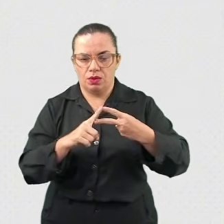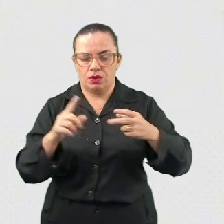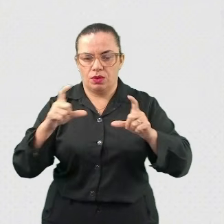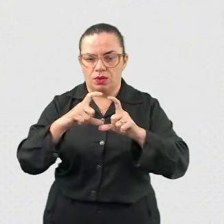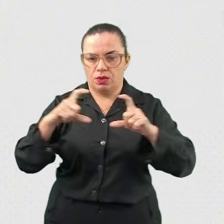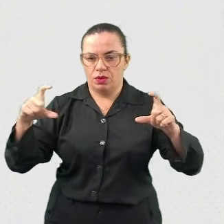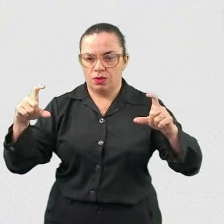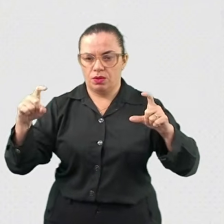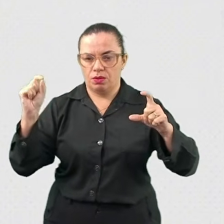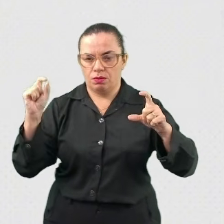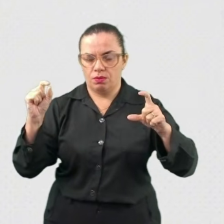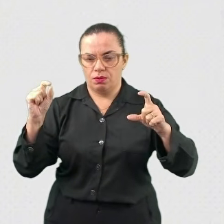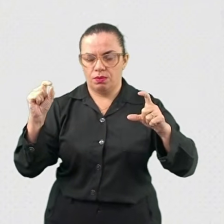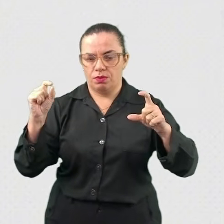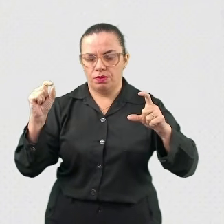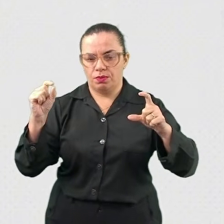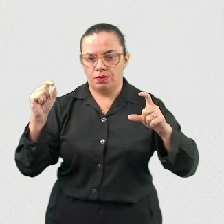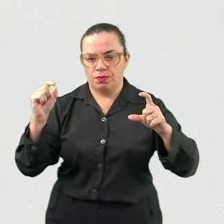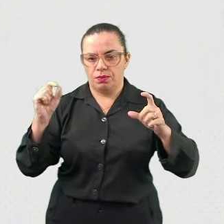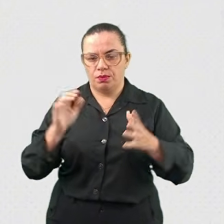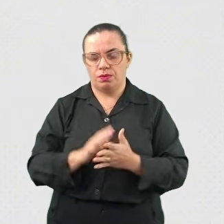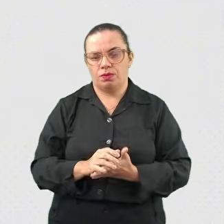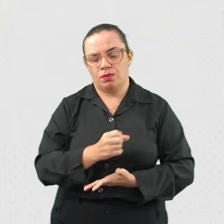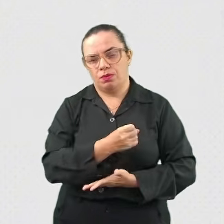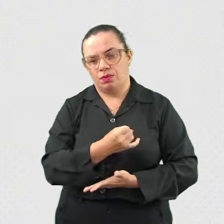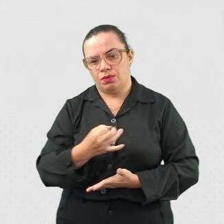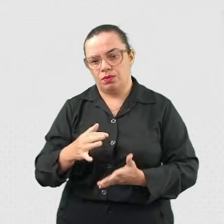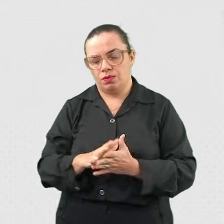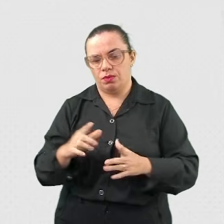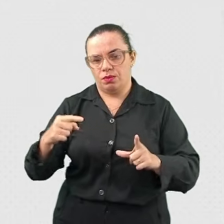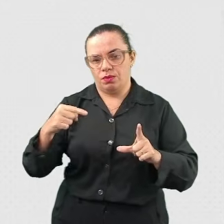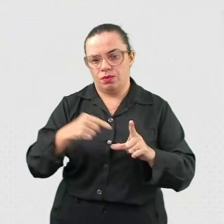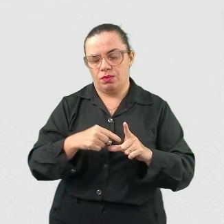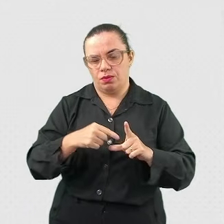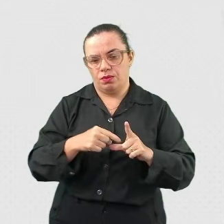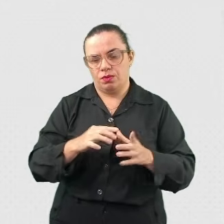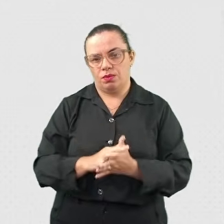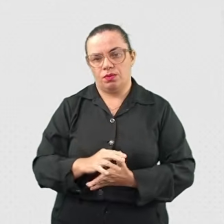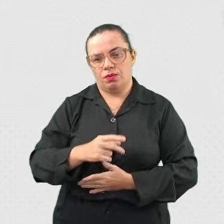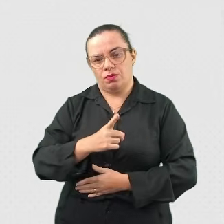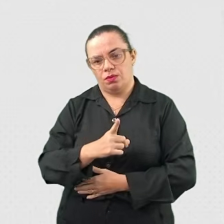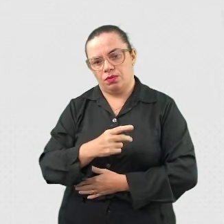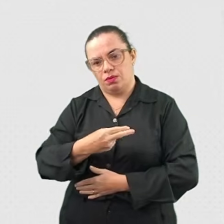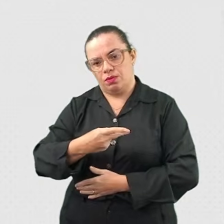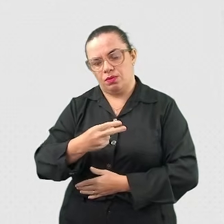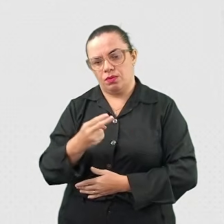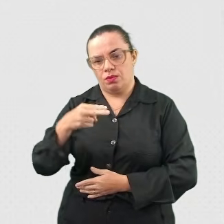a seguinte: a quantidade de diagonais de um polígono vai ser igual a n